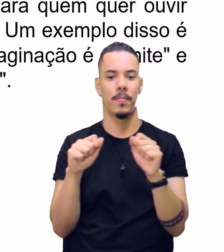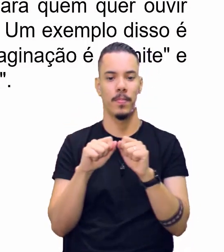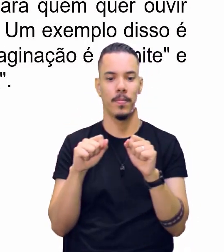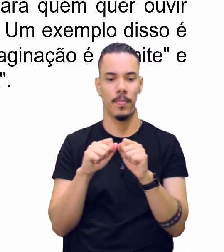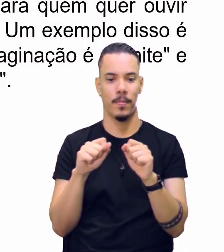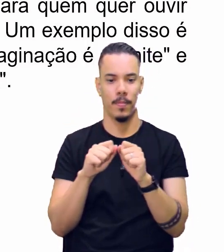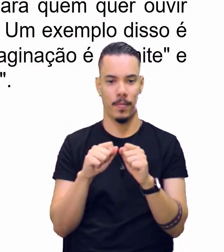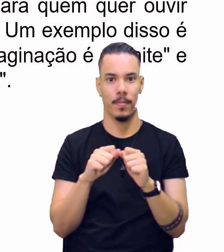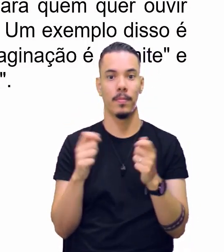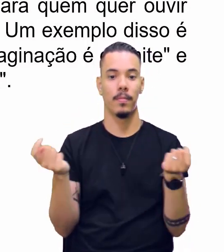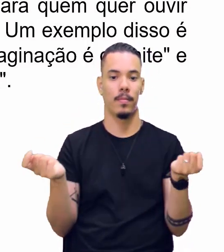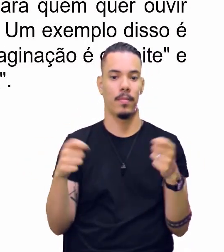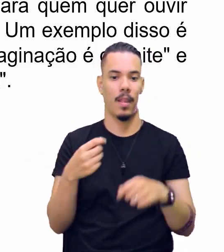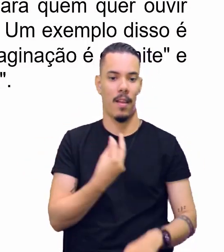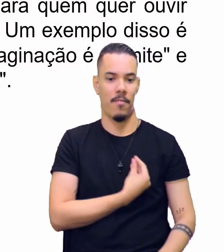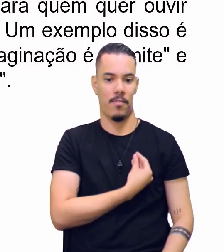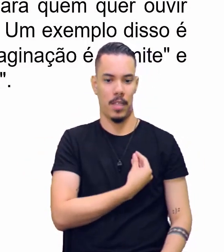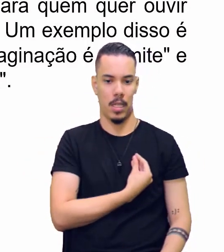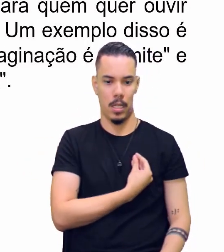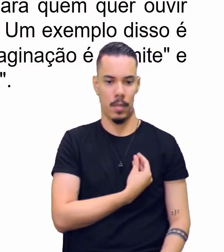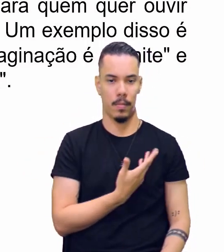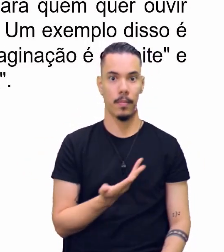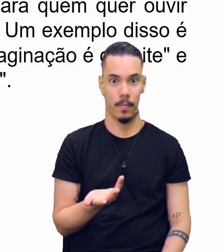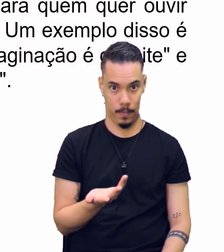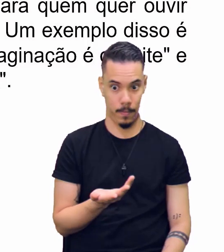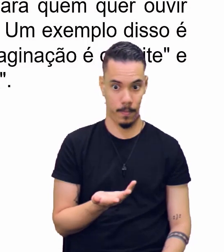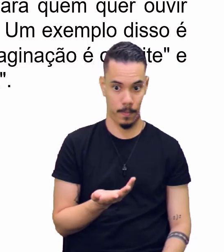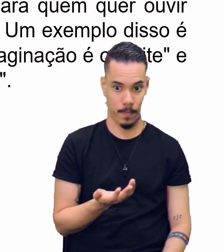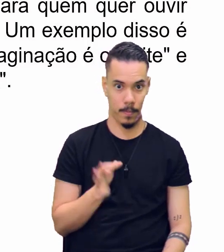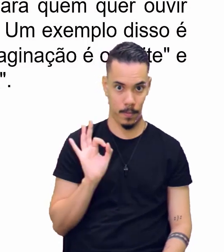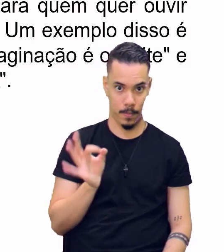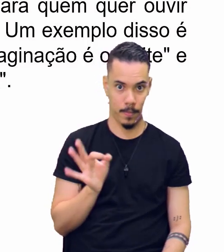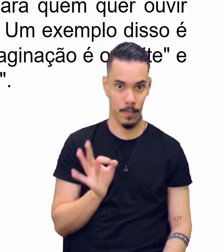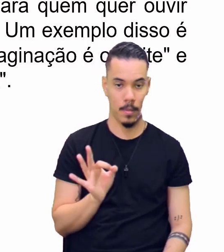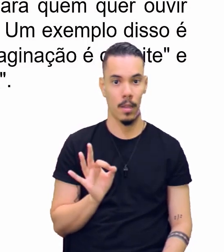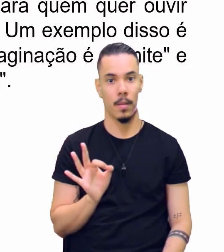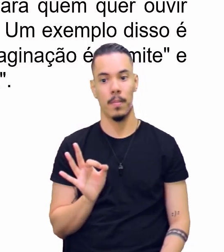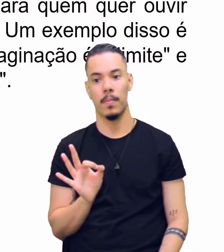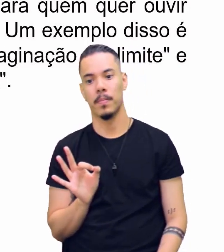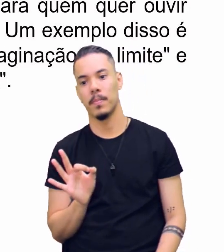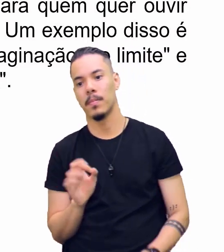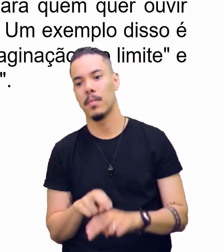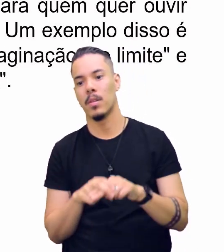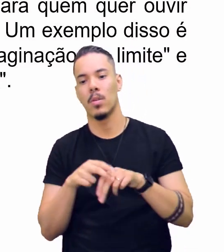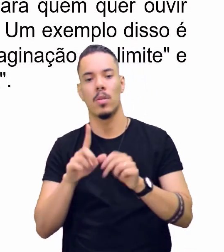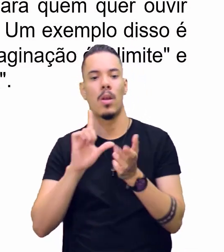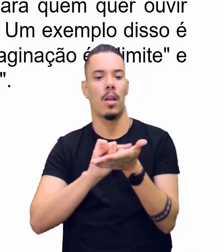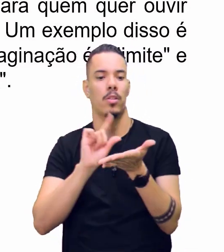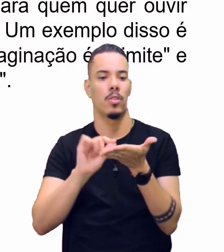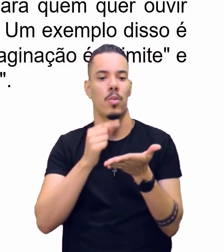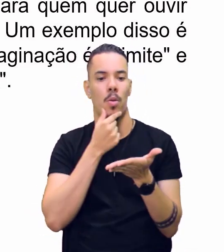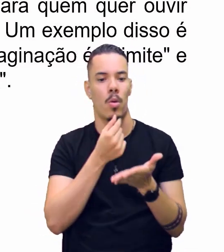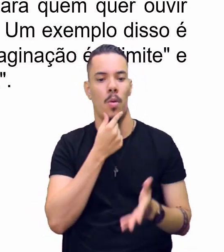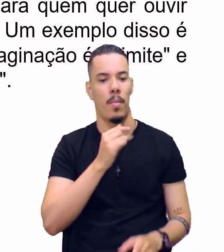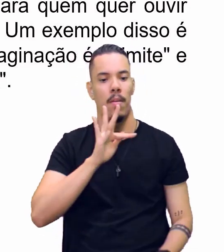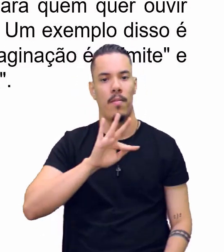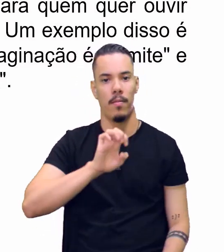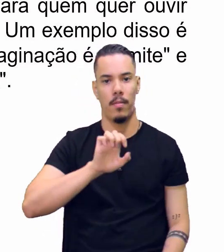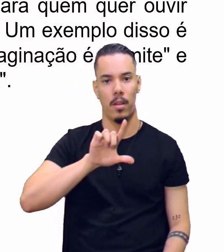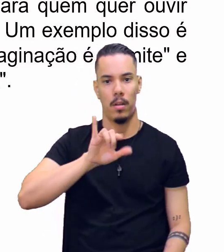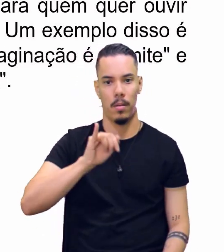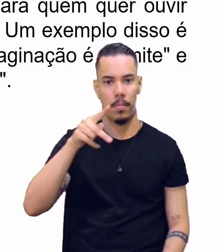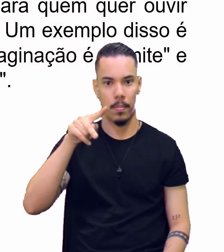fazer a vida. Então, aqui, né, esse artigo é de Felipe Menezes, sobre essa questão